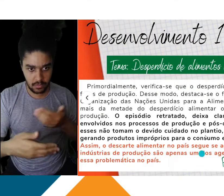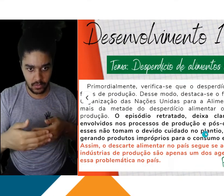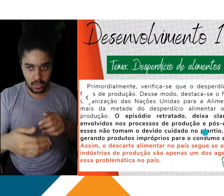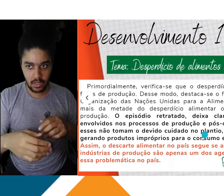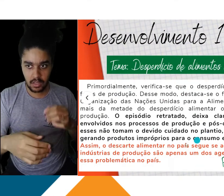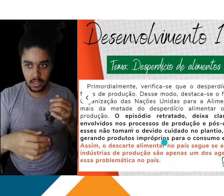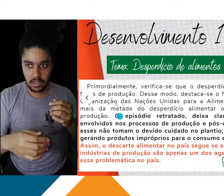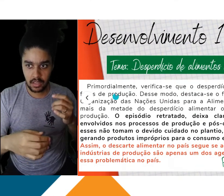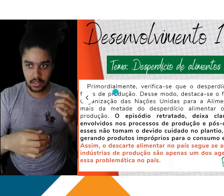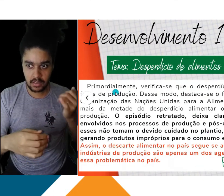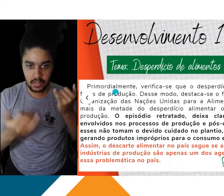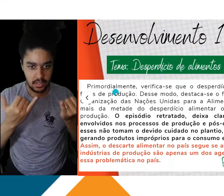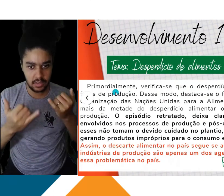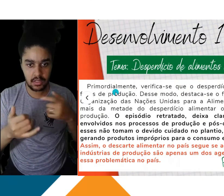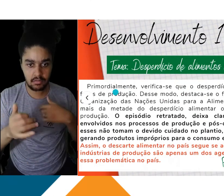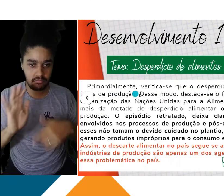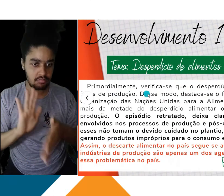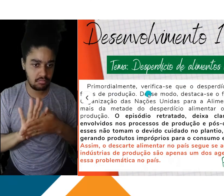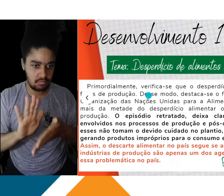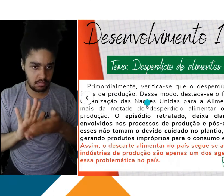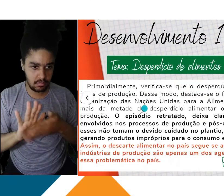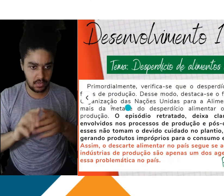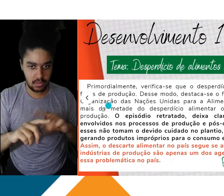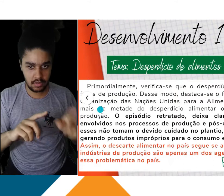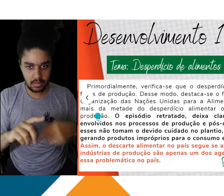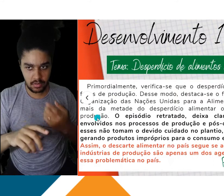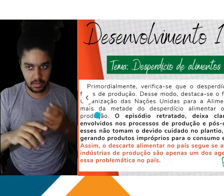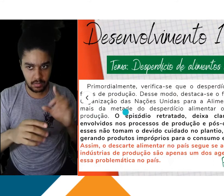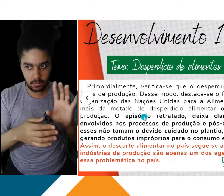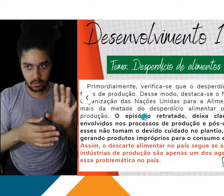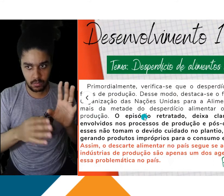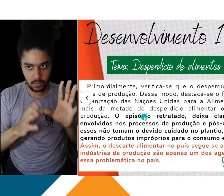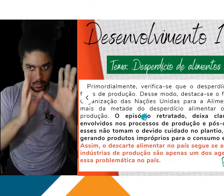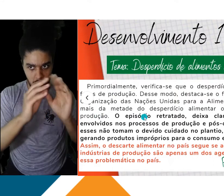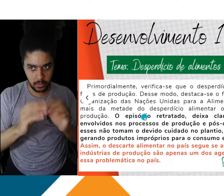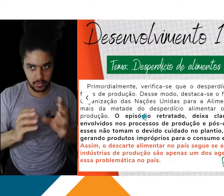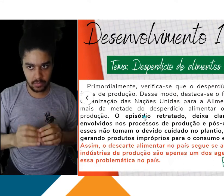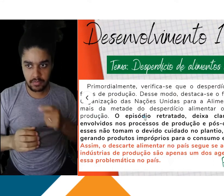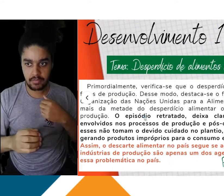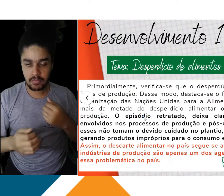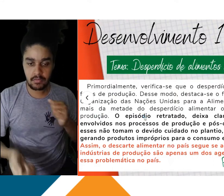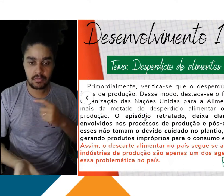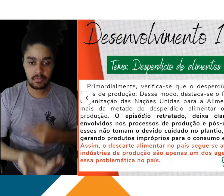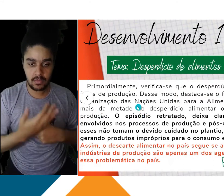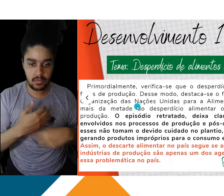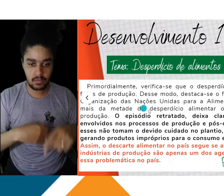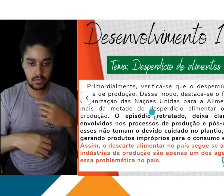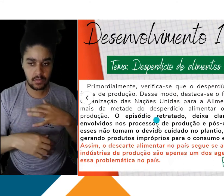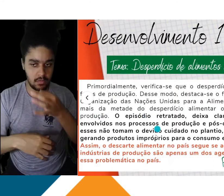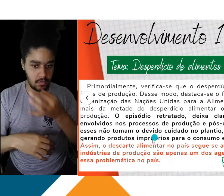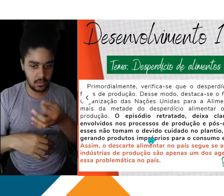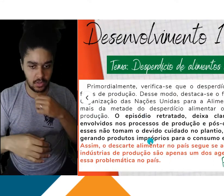minha argumentação à ideia a qual me propus. Então, após projetar um repertório que vai auxiliar a validar a minha